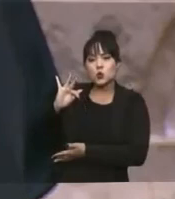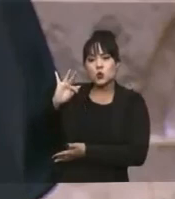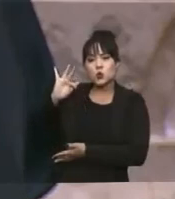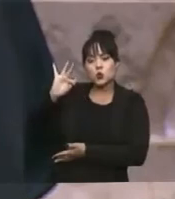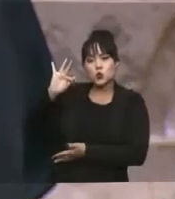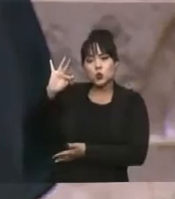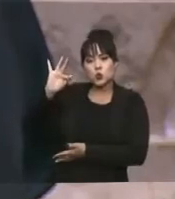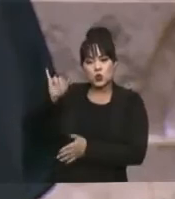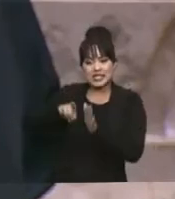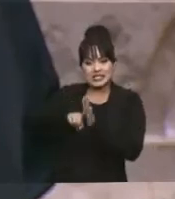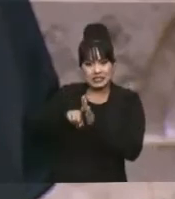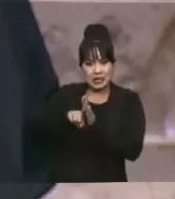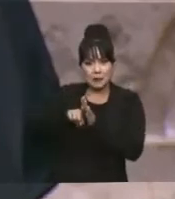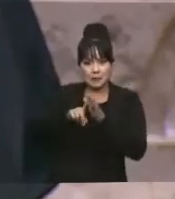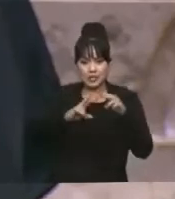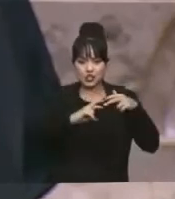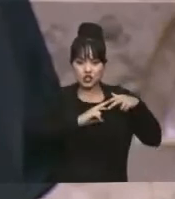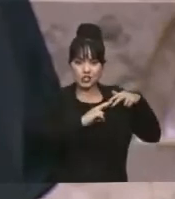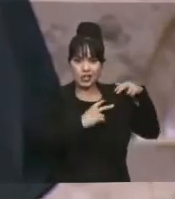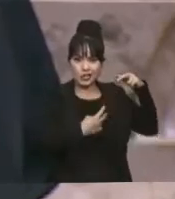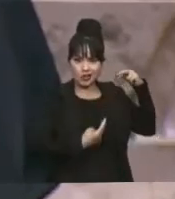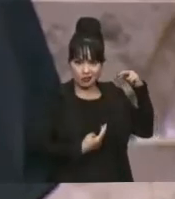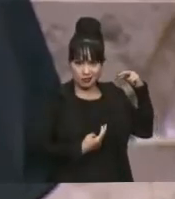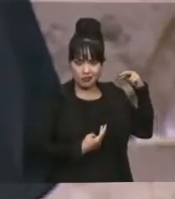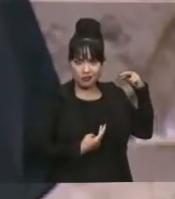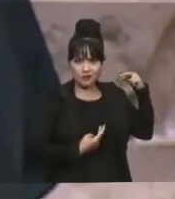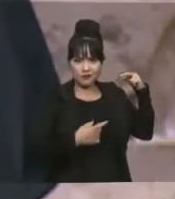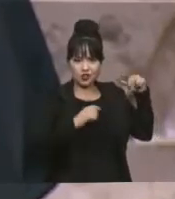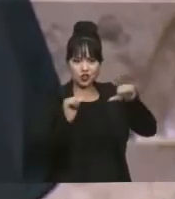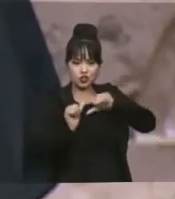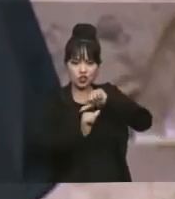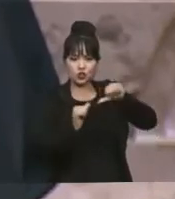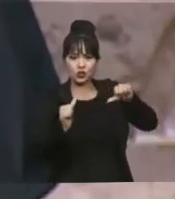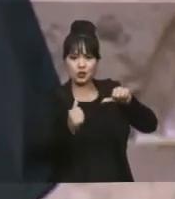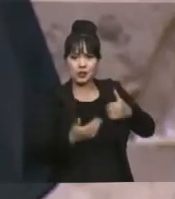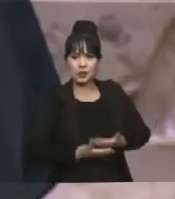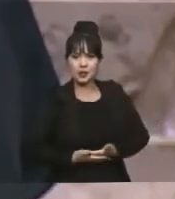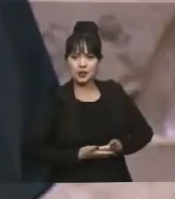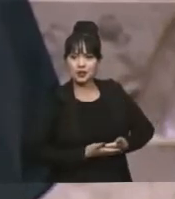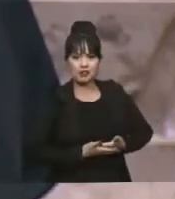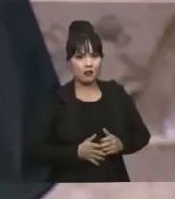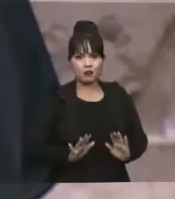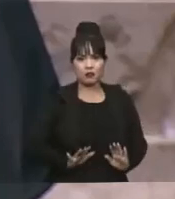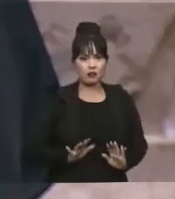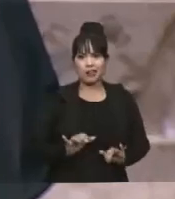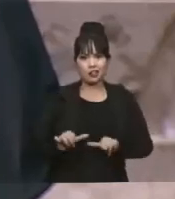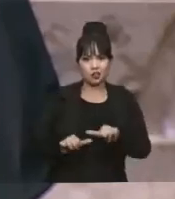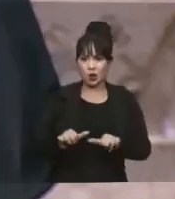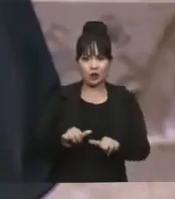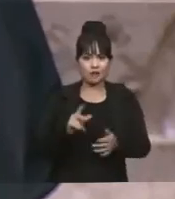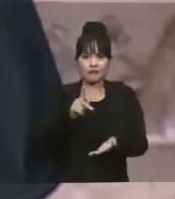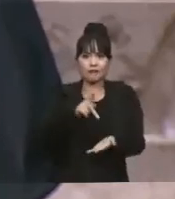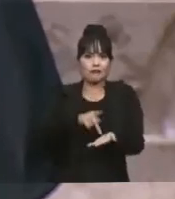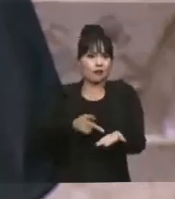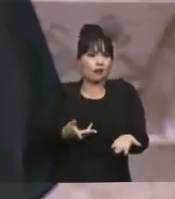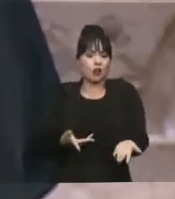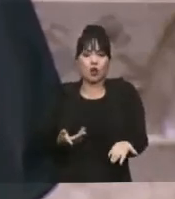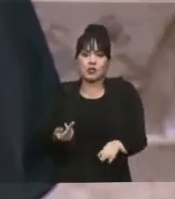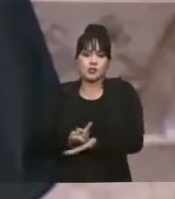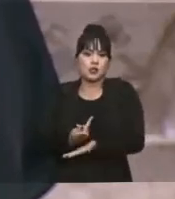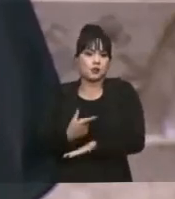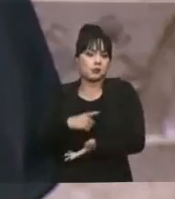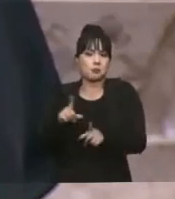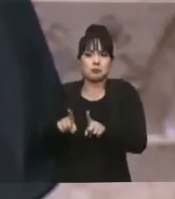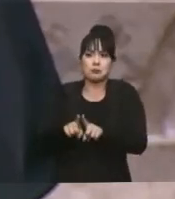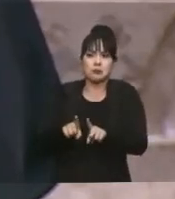exame genético, diante da suspeita de ter ocorrido a troca de bebês, não é garantia de identificar que a troca efetivamente ocorreu, nem identificar